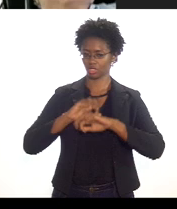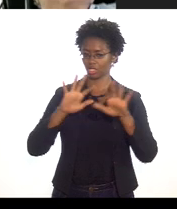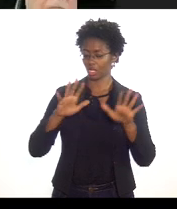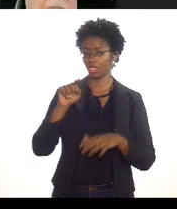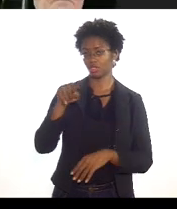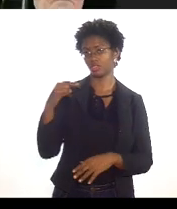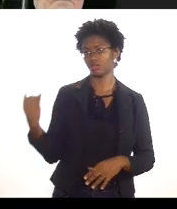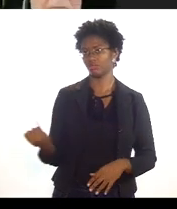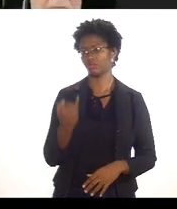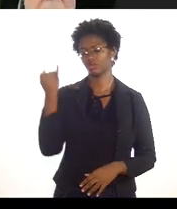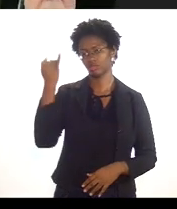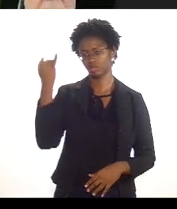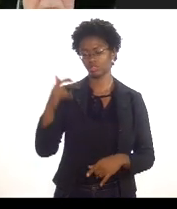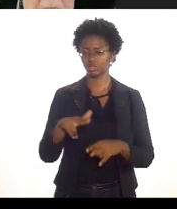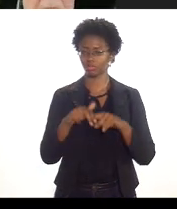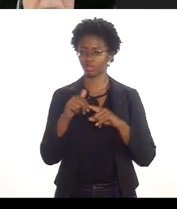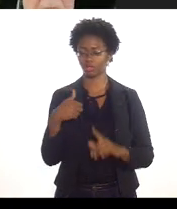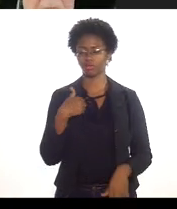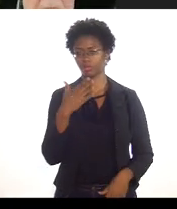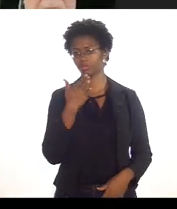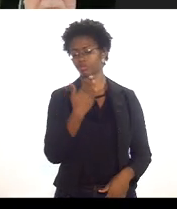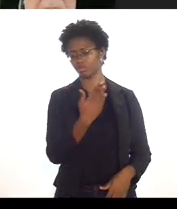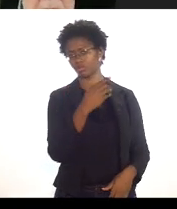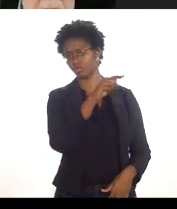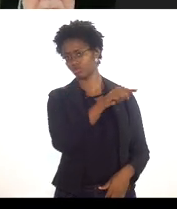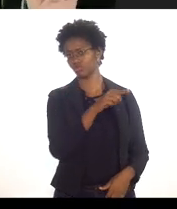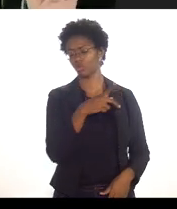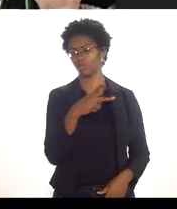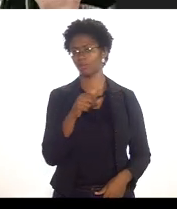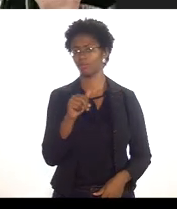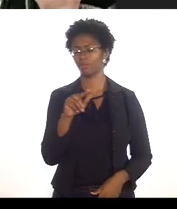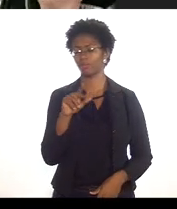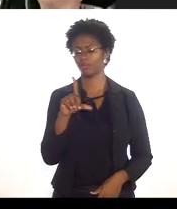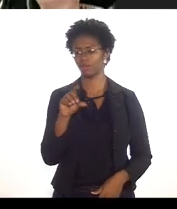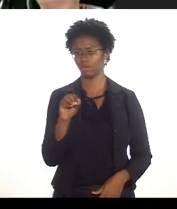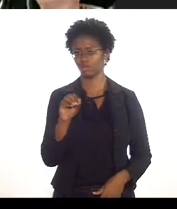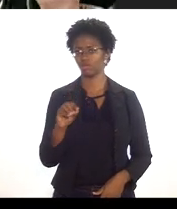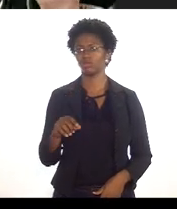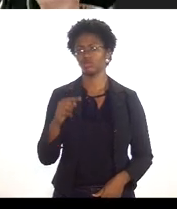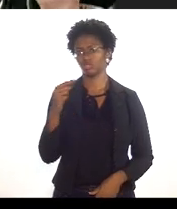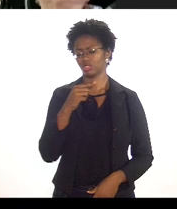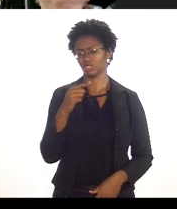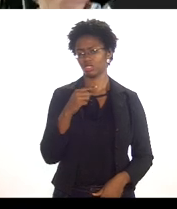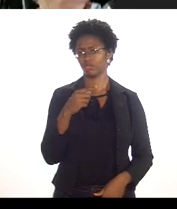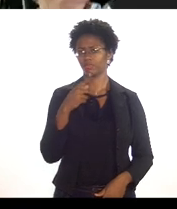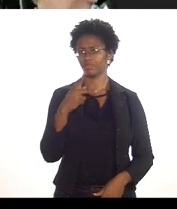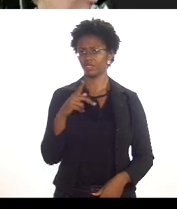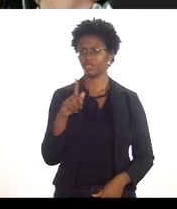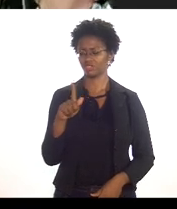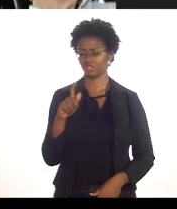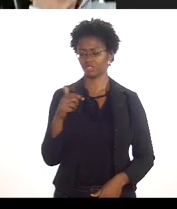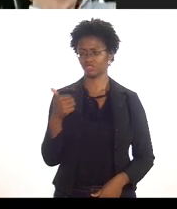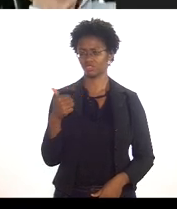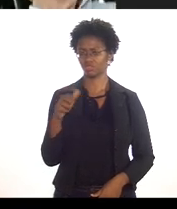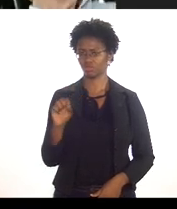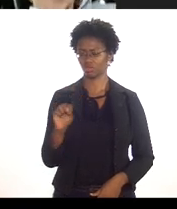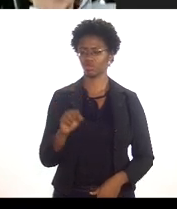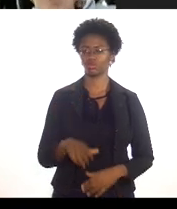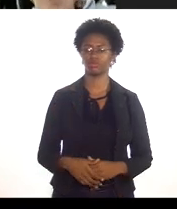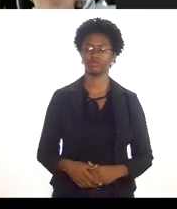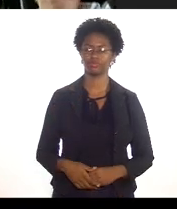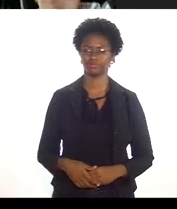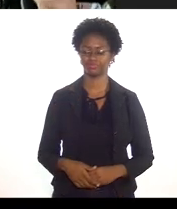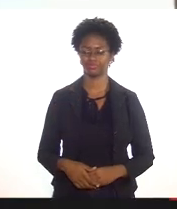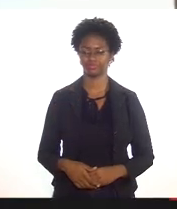importante, porque eu vou pedir ao doutor Paulo Henrique, da PG18, que